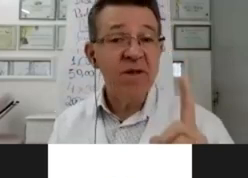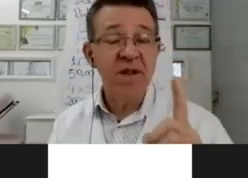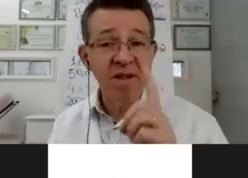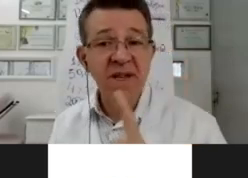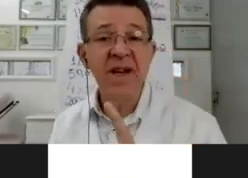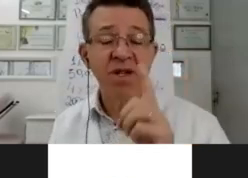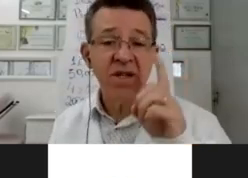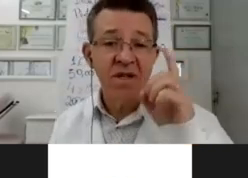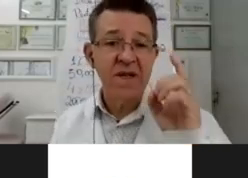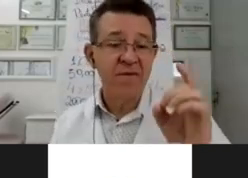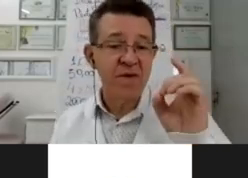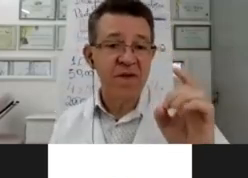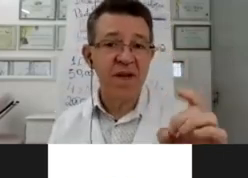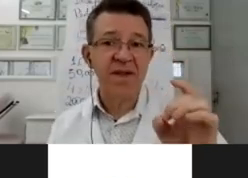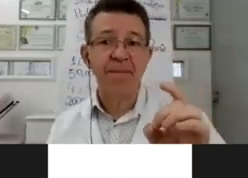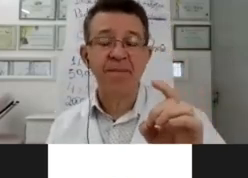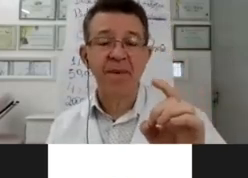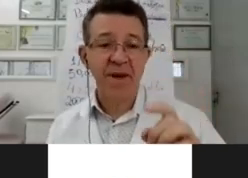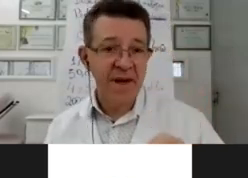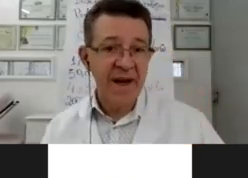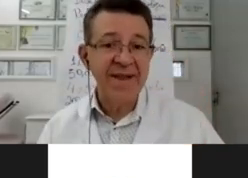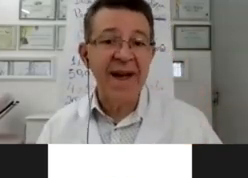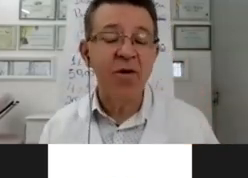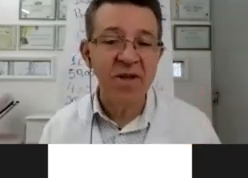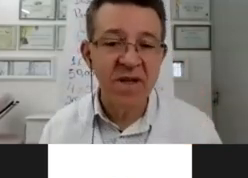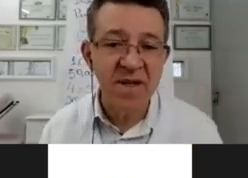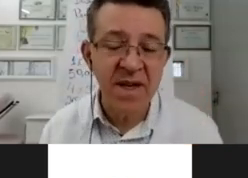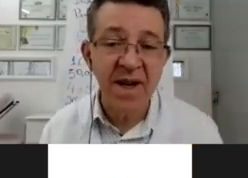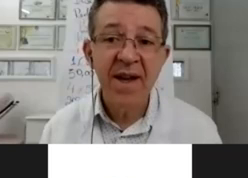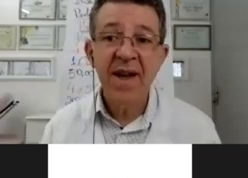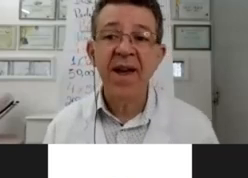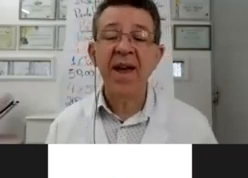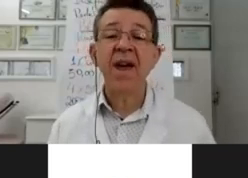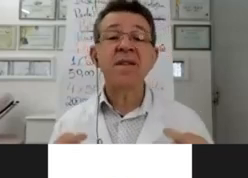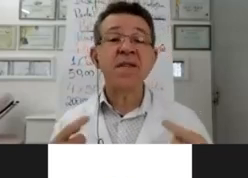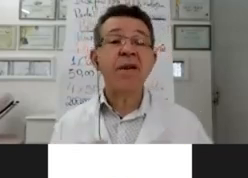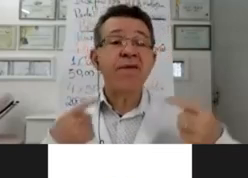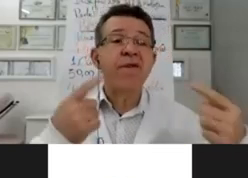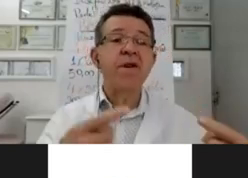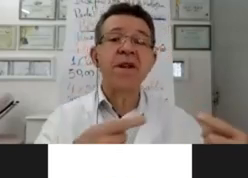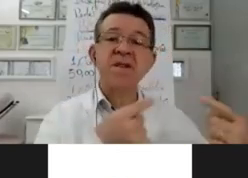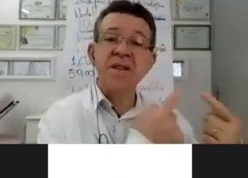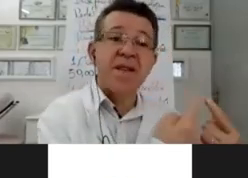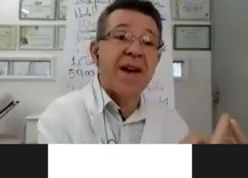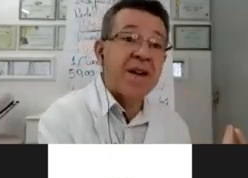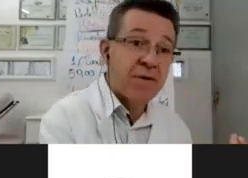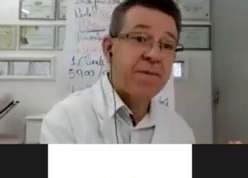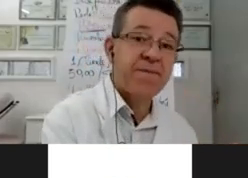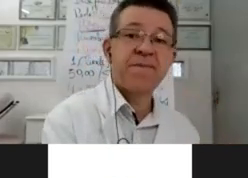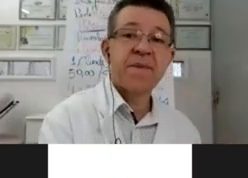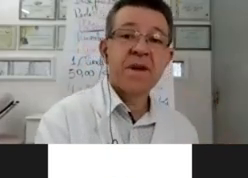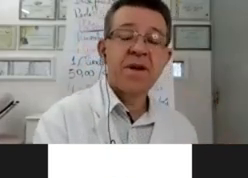a cortesia que a gente ensina vocês a dar cortesia é se for